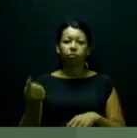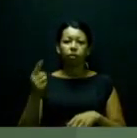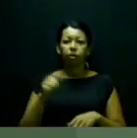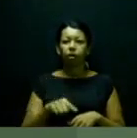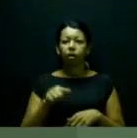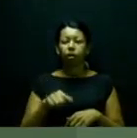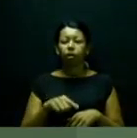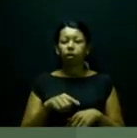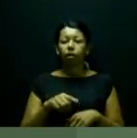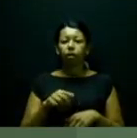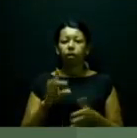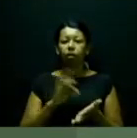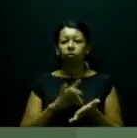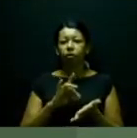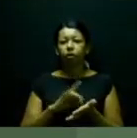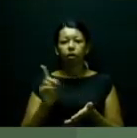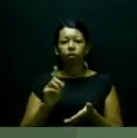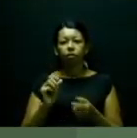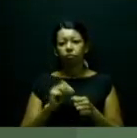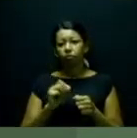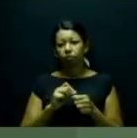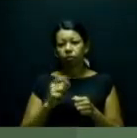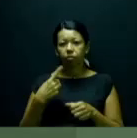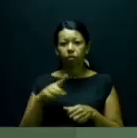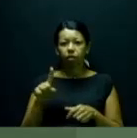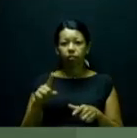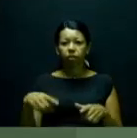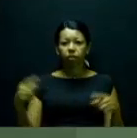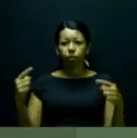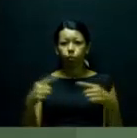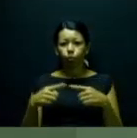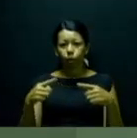na verdade, não foi feito. E lá fizeram um acordo.